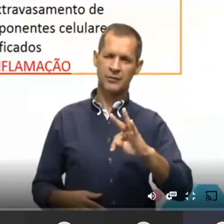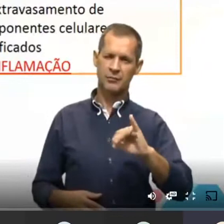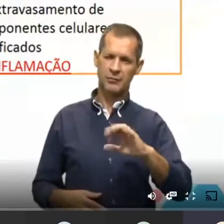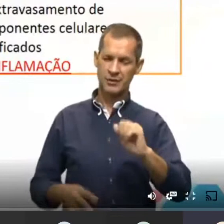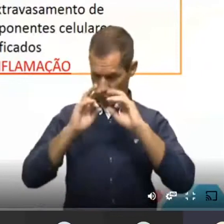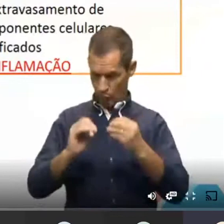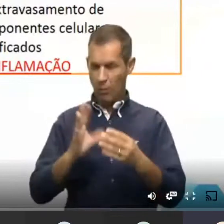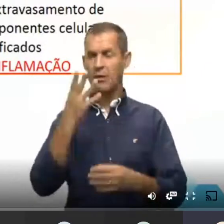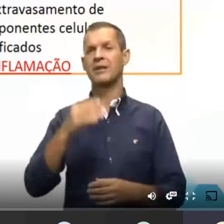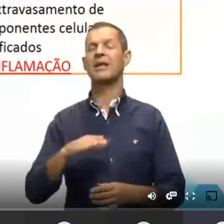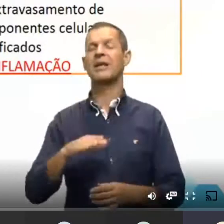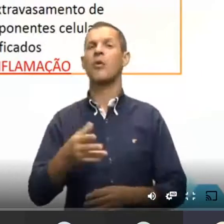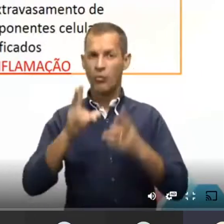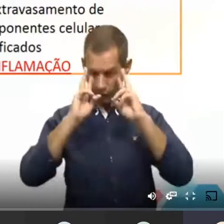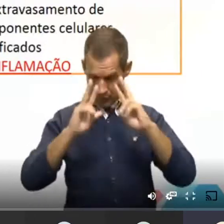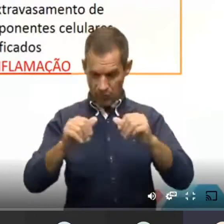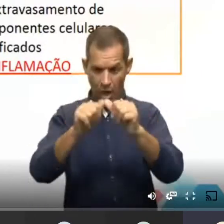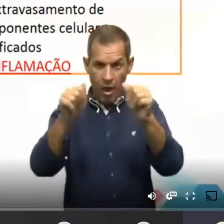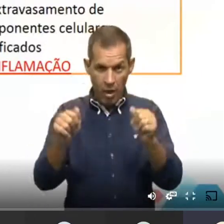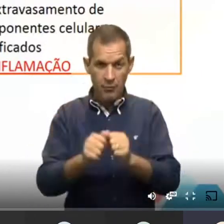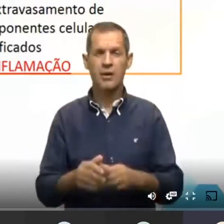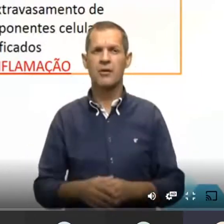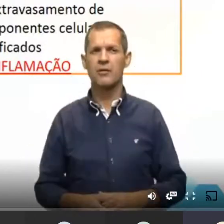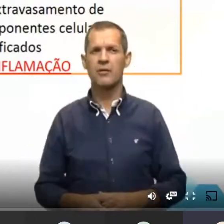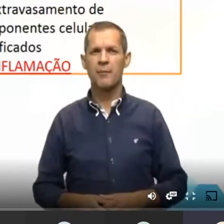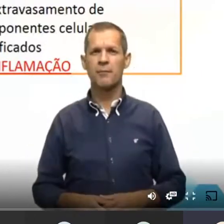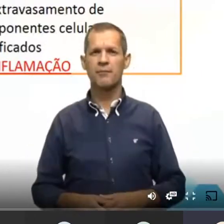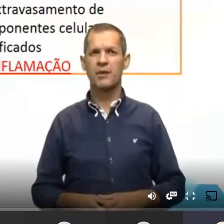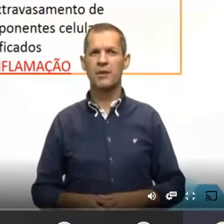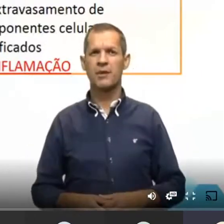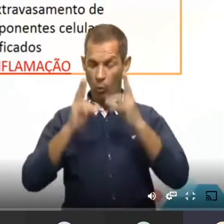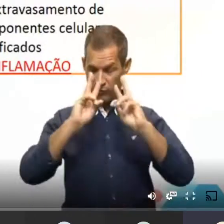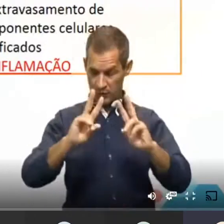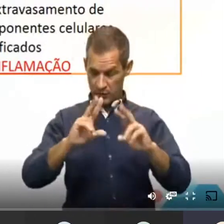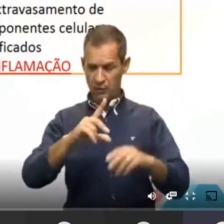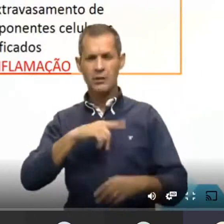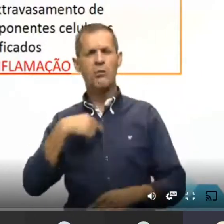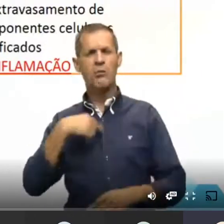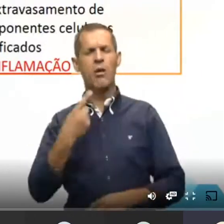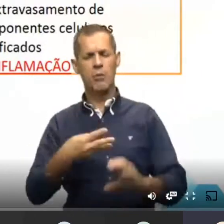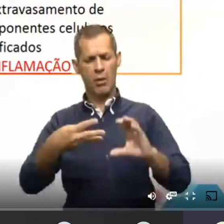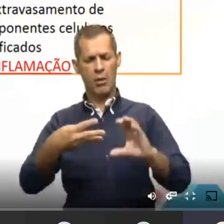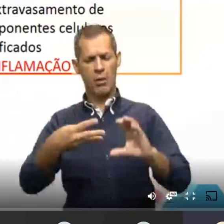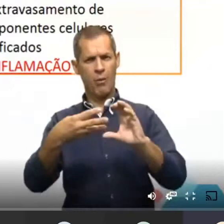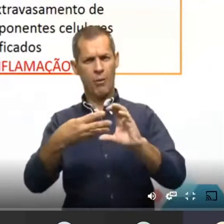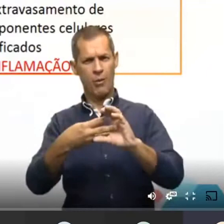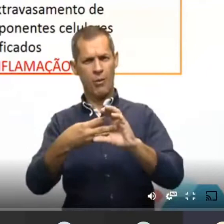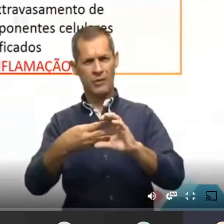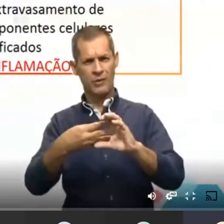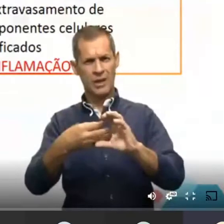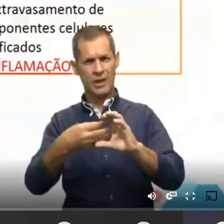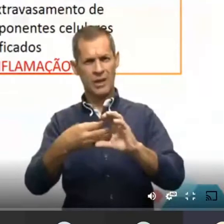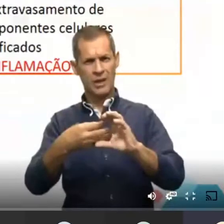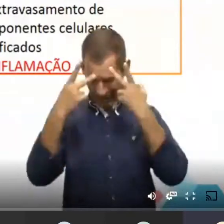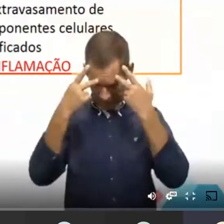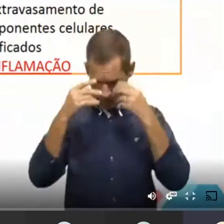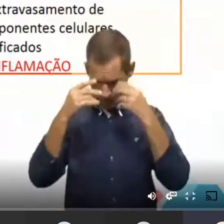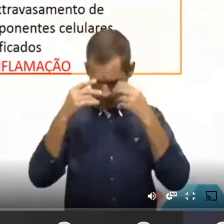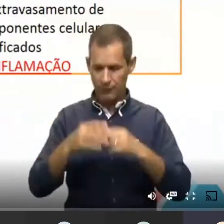acontece? Como isso acontece? Então, observando aqui, um pouco mais abaixo, vamos supor que a gente tem uma célula em seu estado normal, em